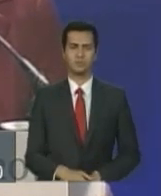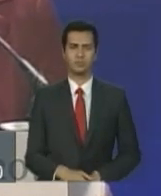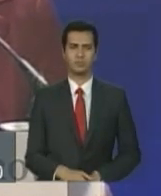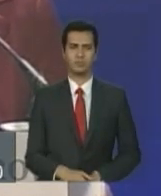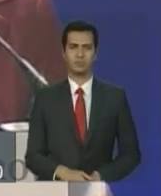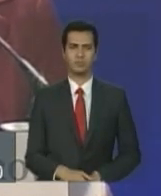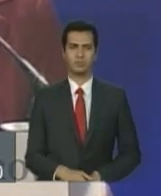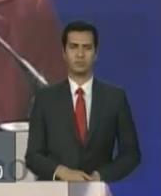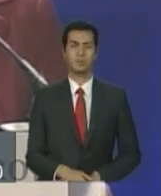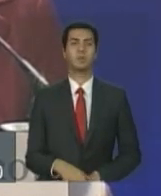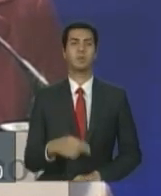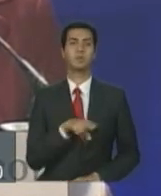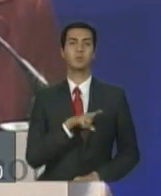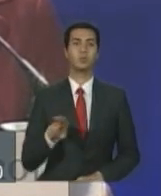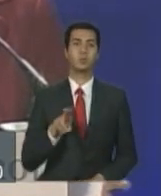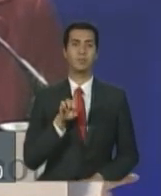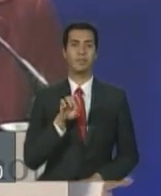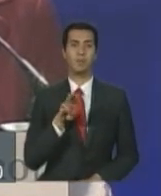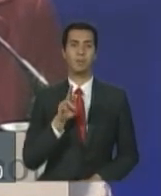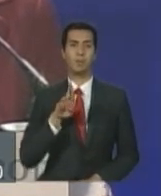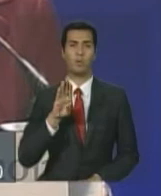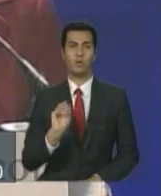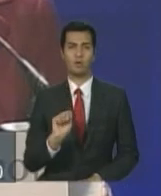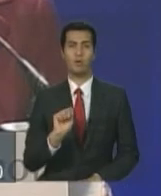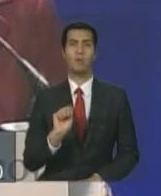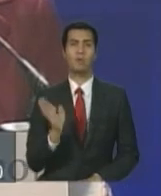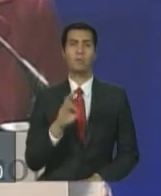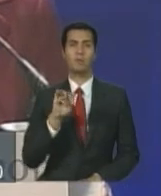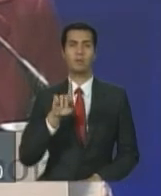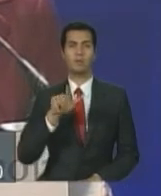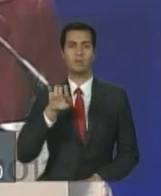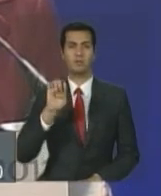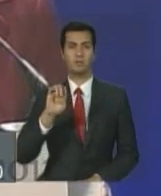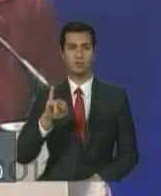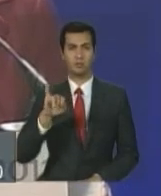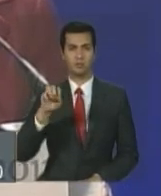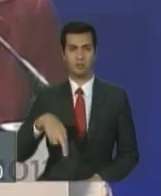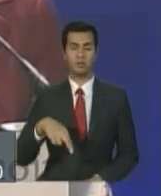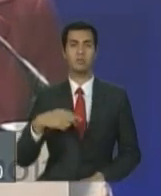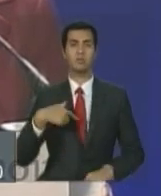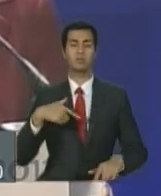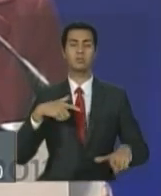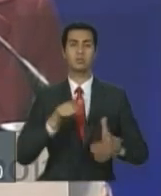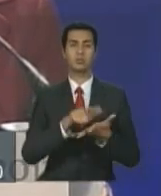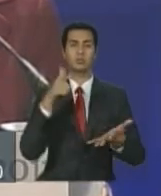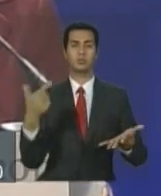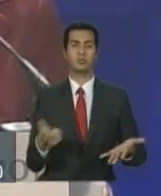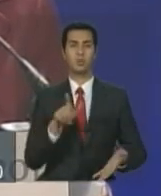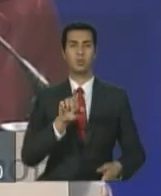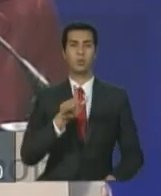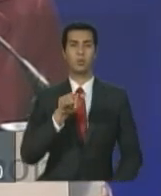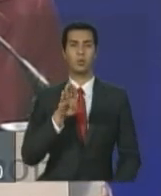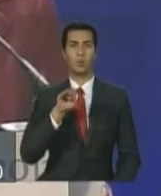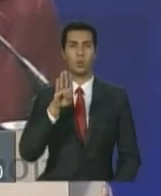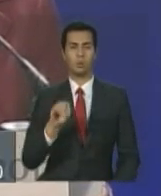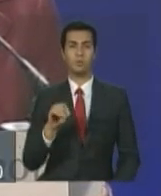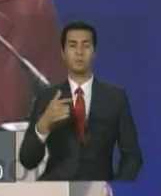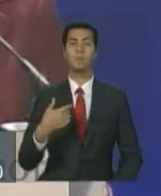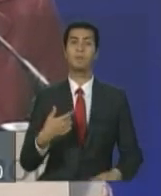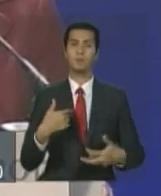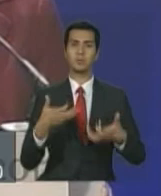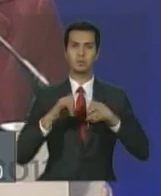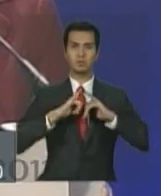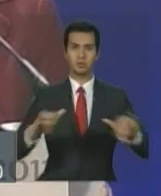Débora Berlink, do Globo. Presidente, antes de tudo, eu gostaria de transmitir uma queixa da imprensa brasileira. Nós